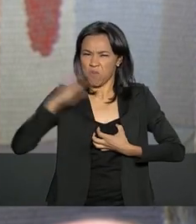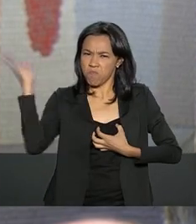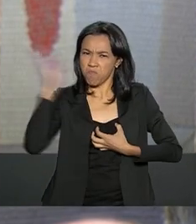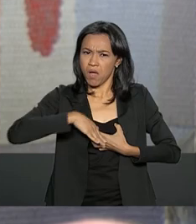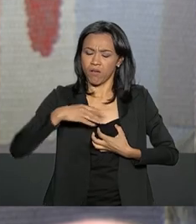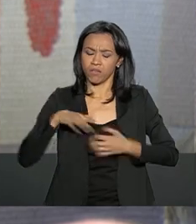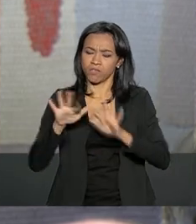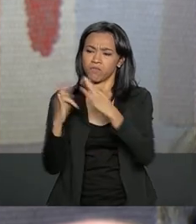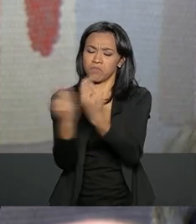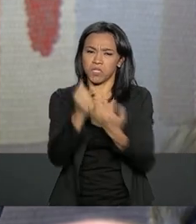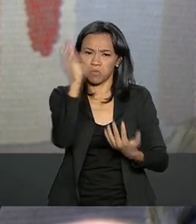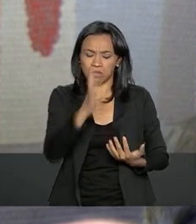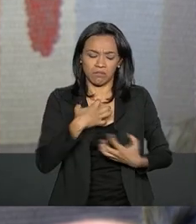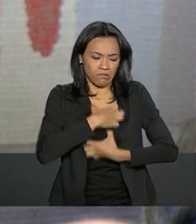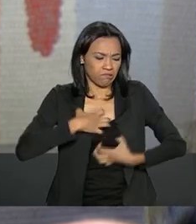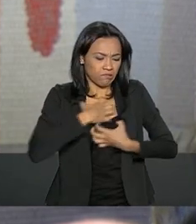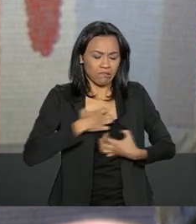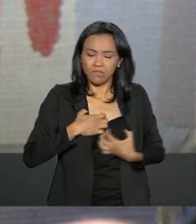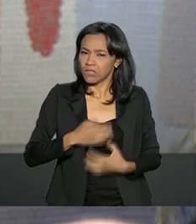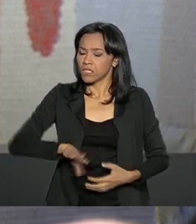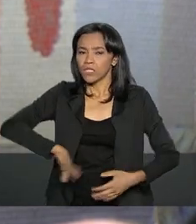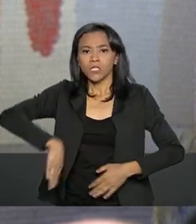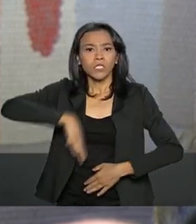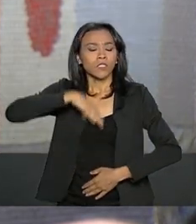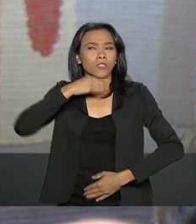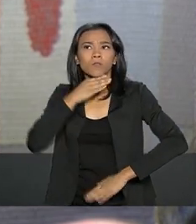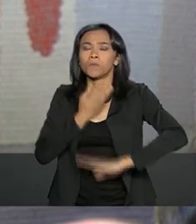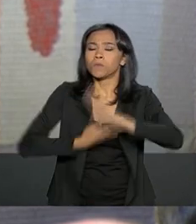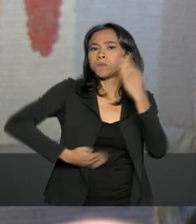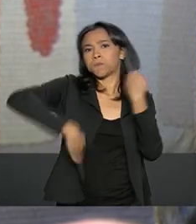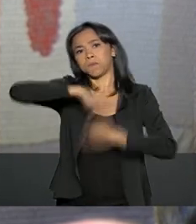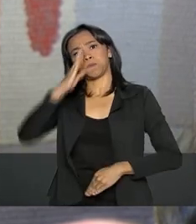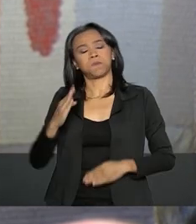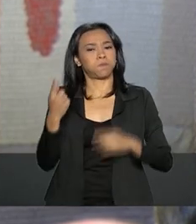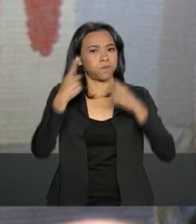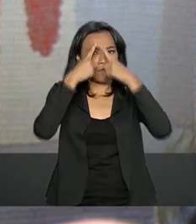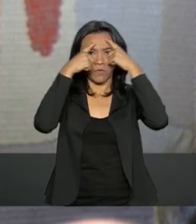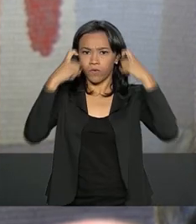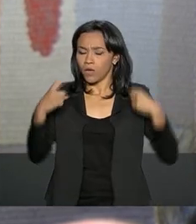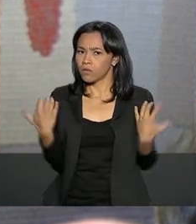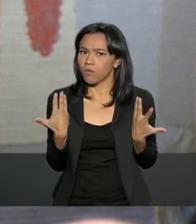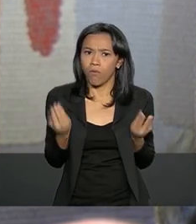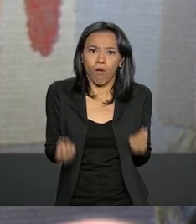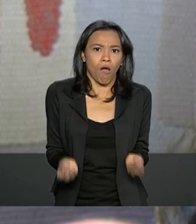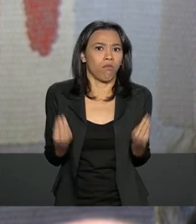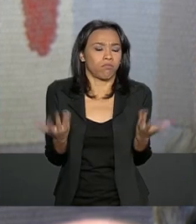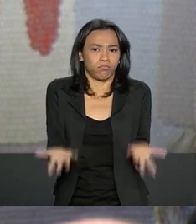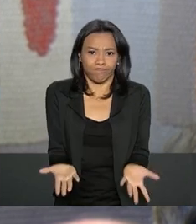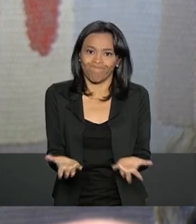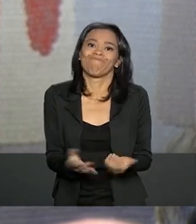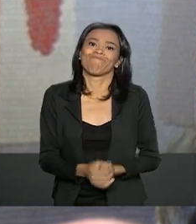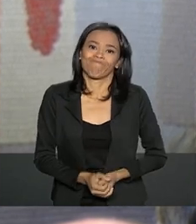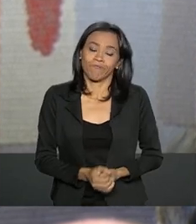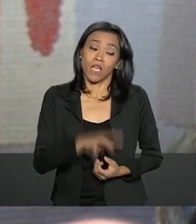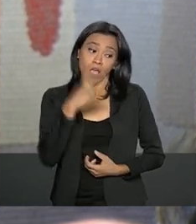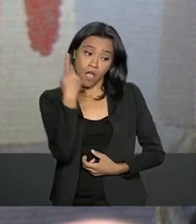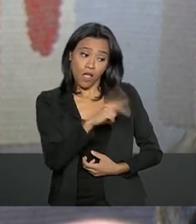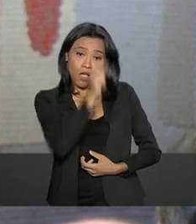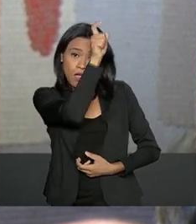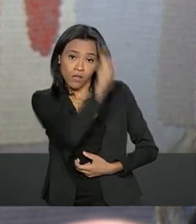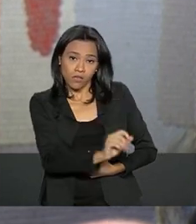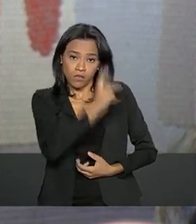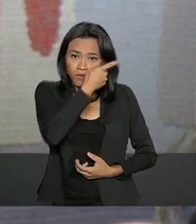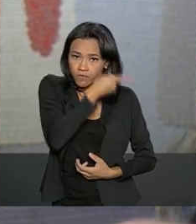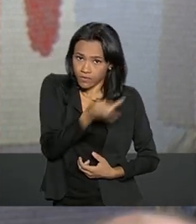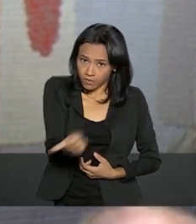brasileiras, que há muito não toleram os níveis de violência a que o país chegou. Esta sua visita, senhor